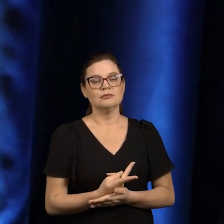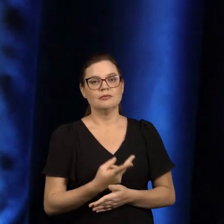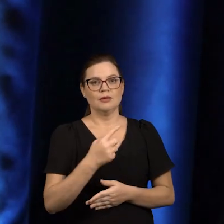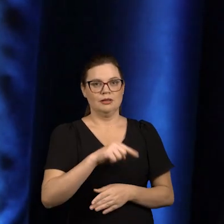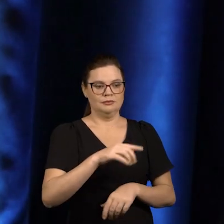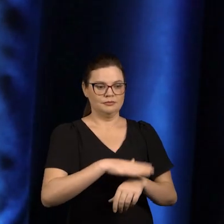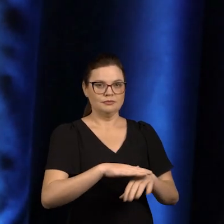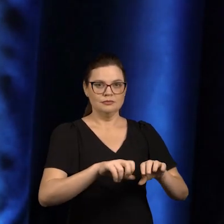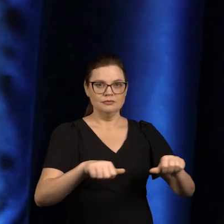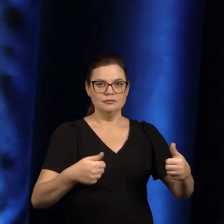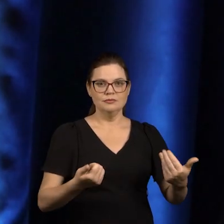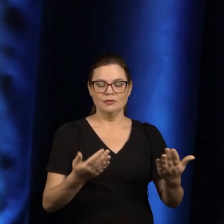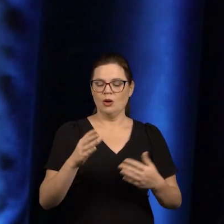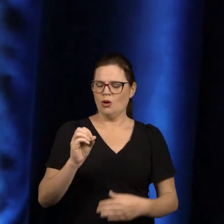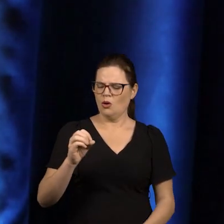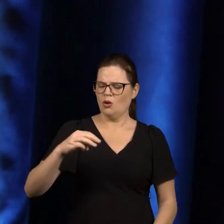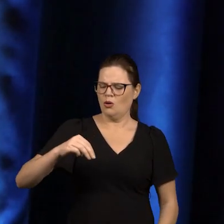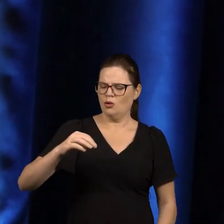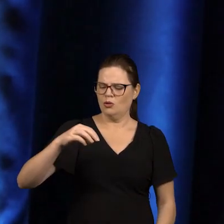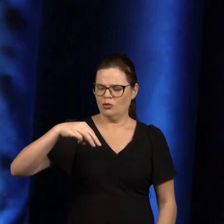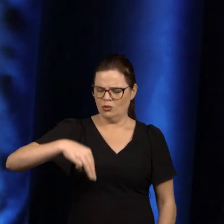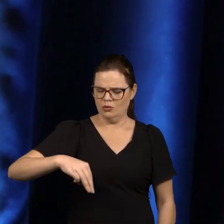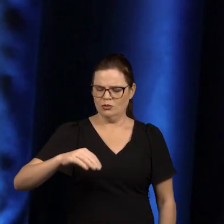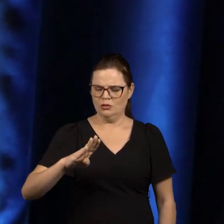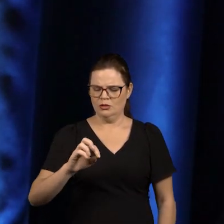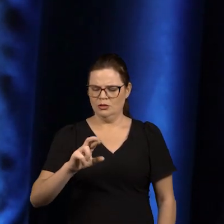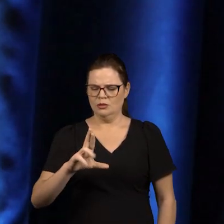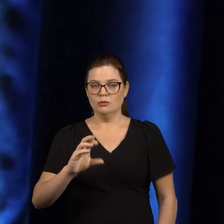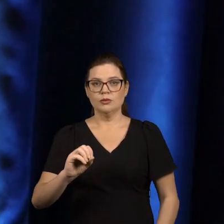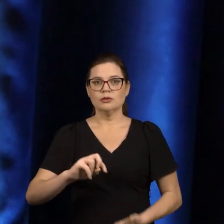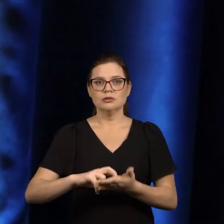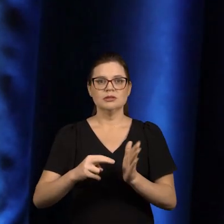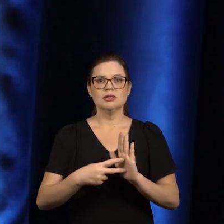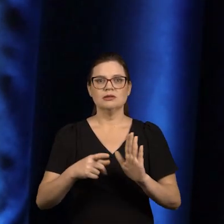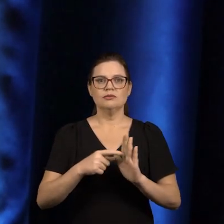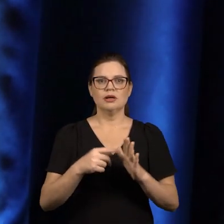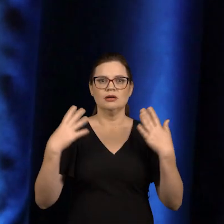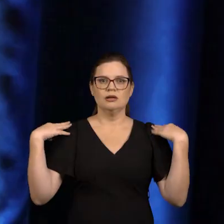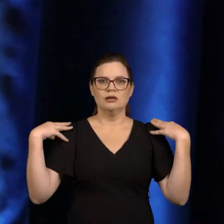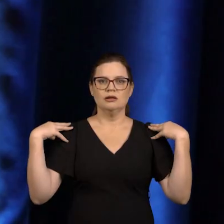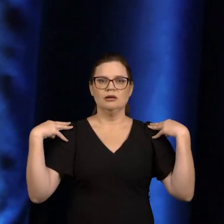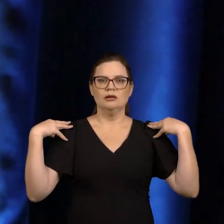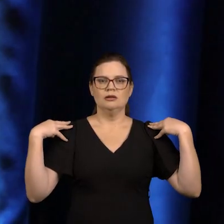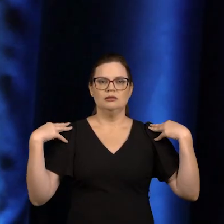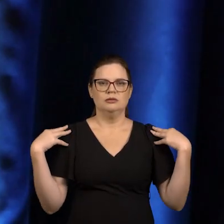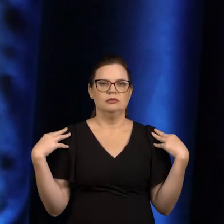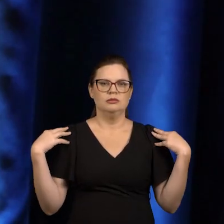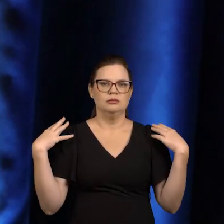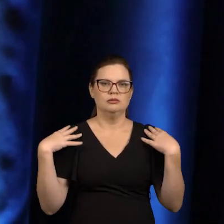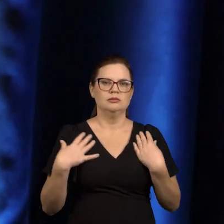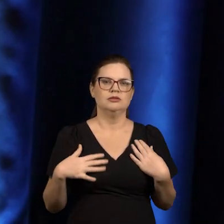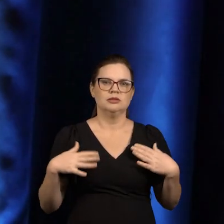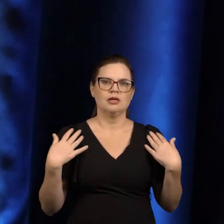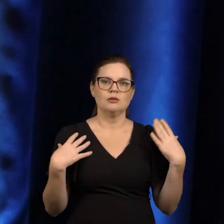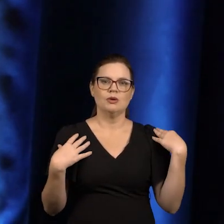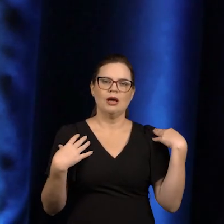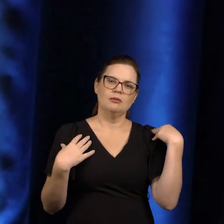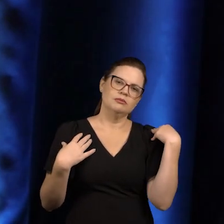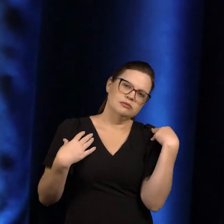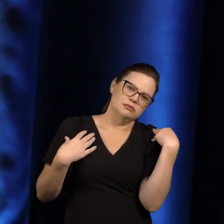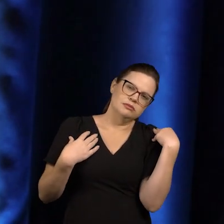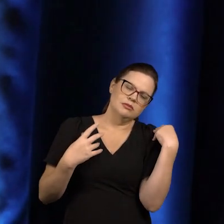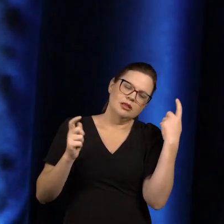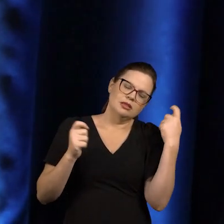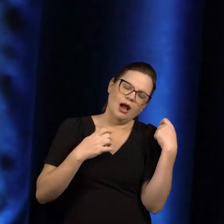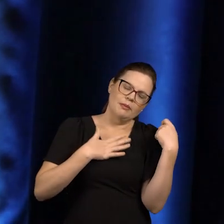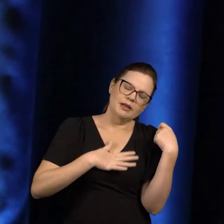profética ombro, quer dizer, o ombro é o local do descanso, o local do apoio.